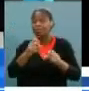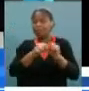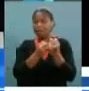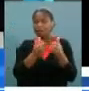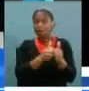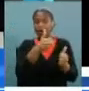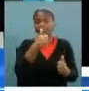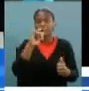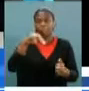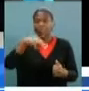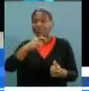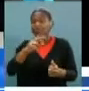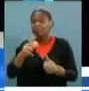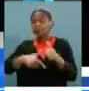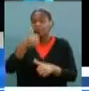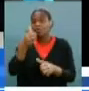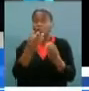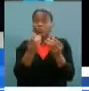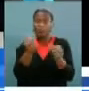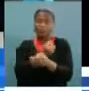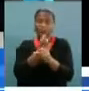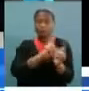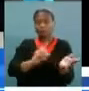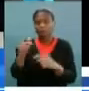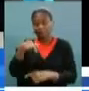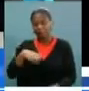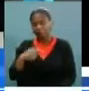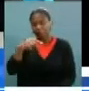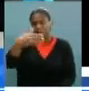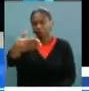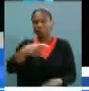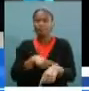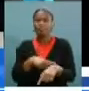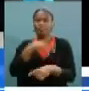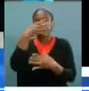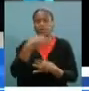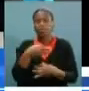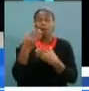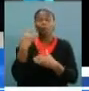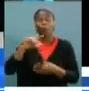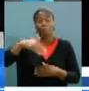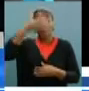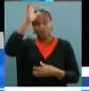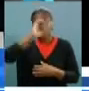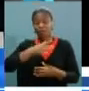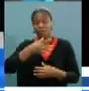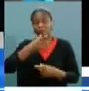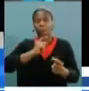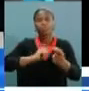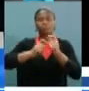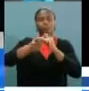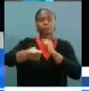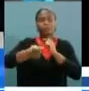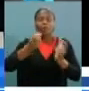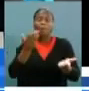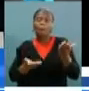vão melhorar a qualidade dos serviços dos transportes no país nos próximos tempos. A garantia foi dada pelo primeiro-ministro na entrevista